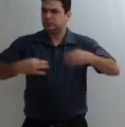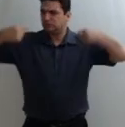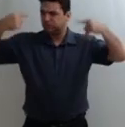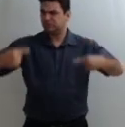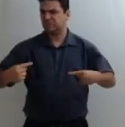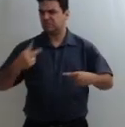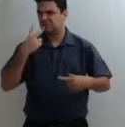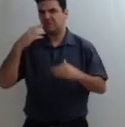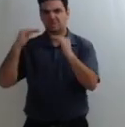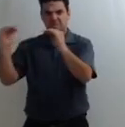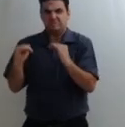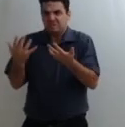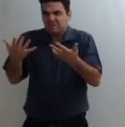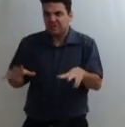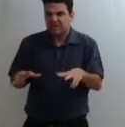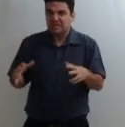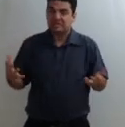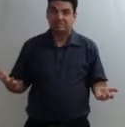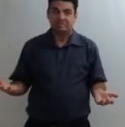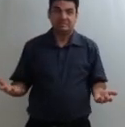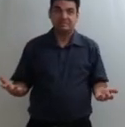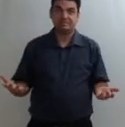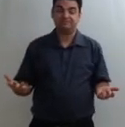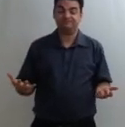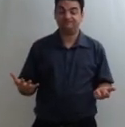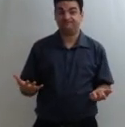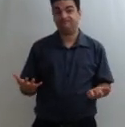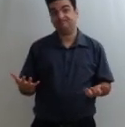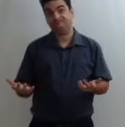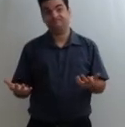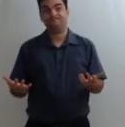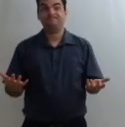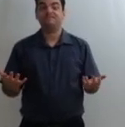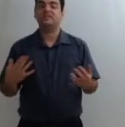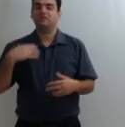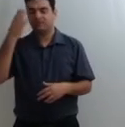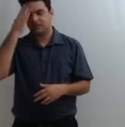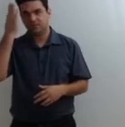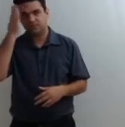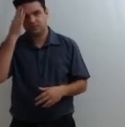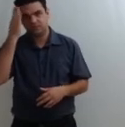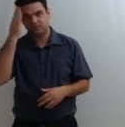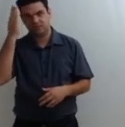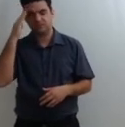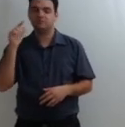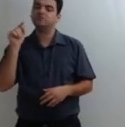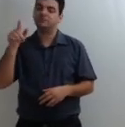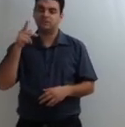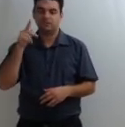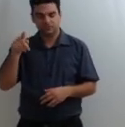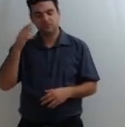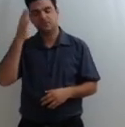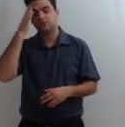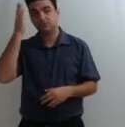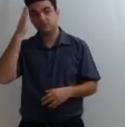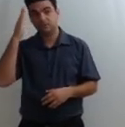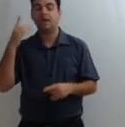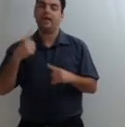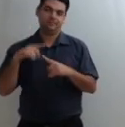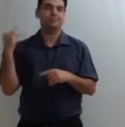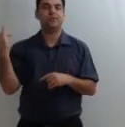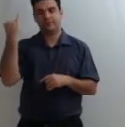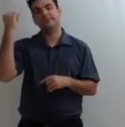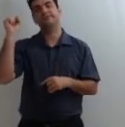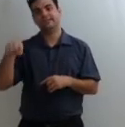coisa desse gênero. Então, eu concordo com ministro Rogério, no sentido de que é importante